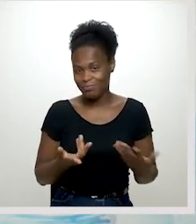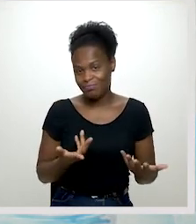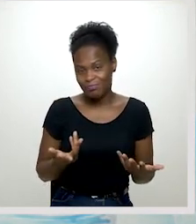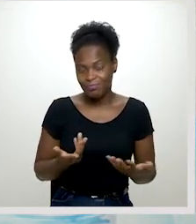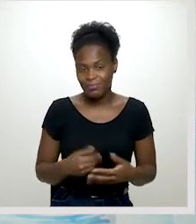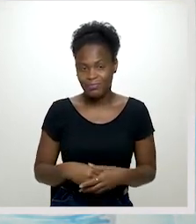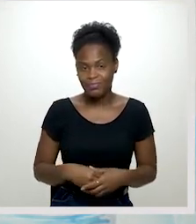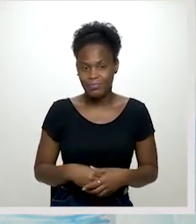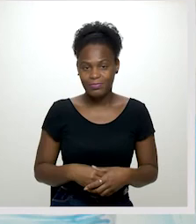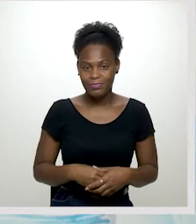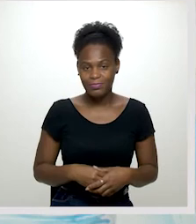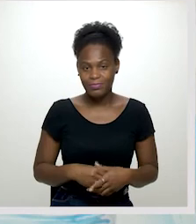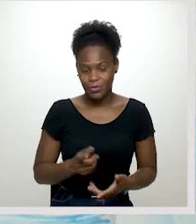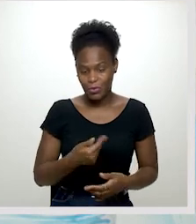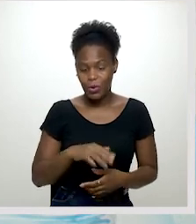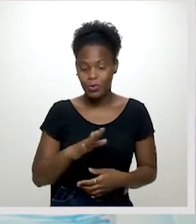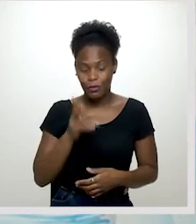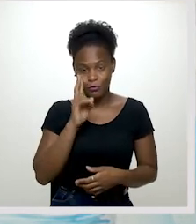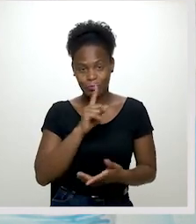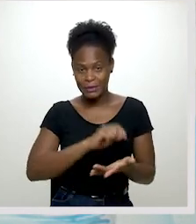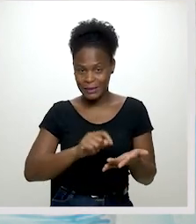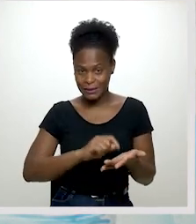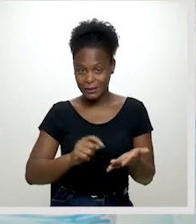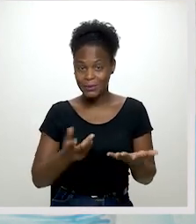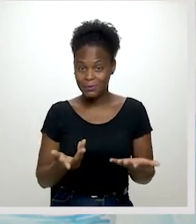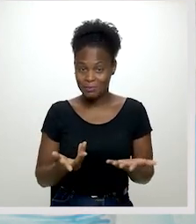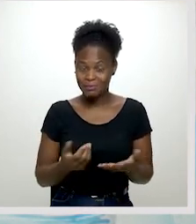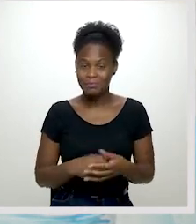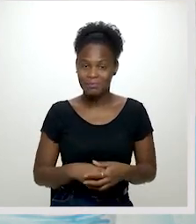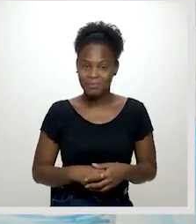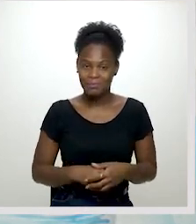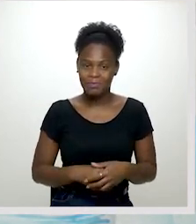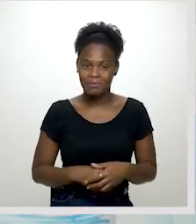hoje. Já vimos o exercício, né?